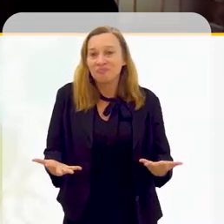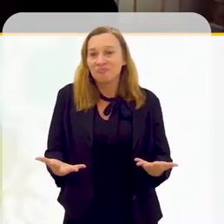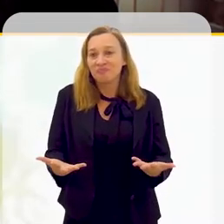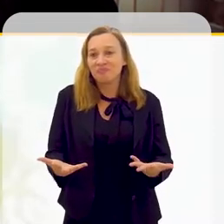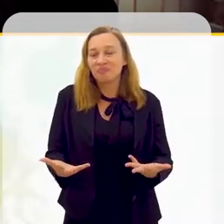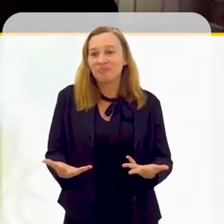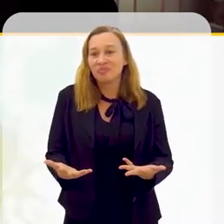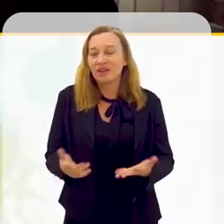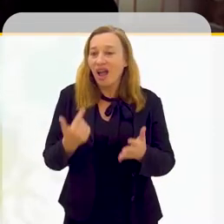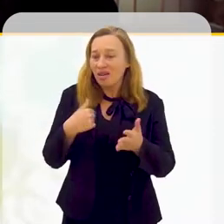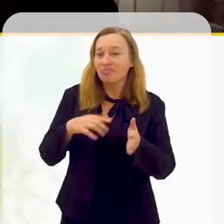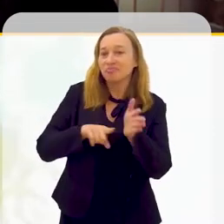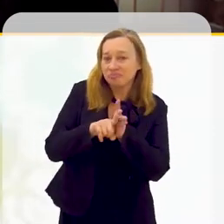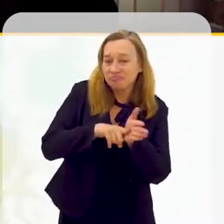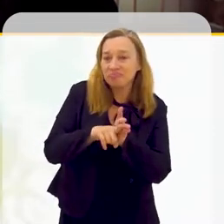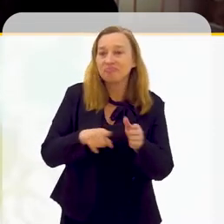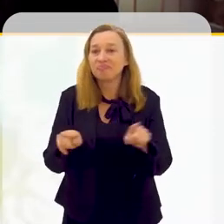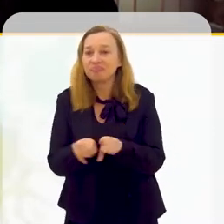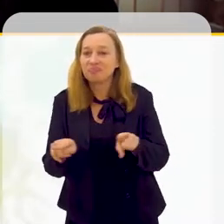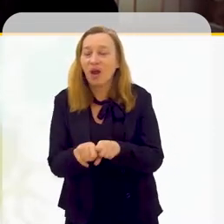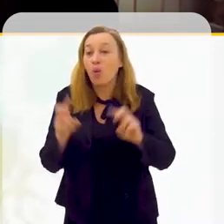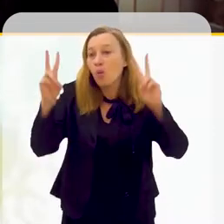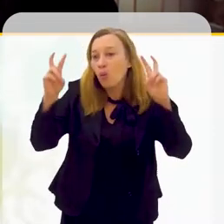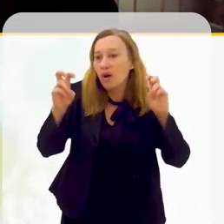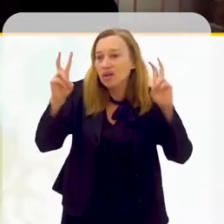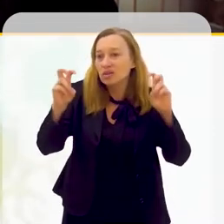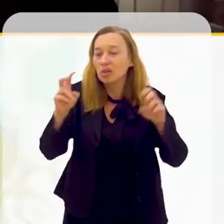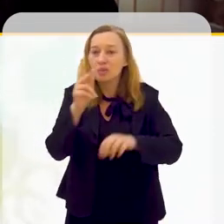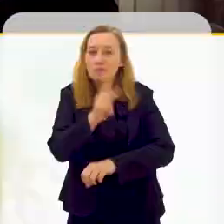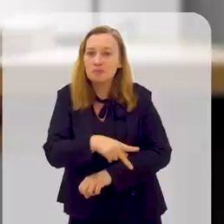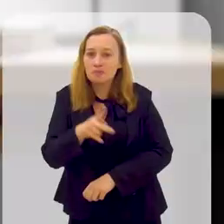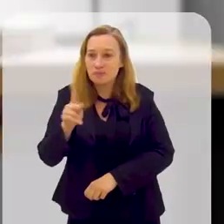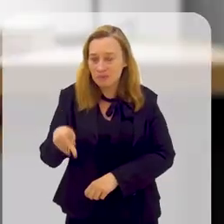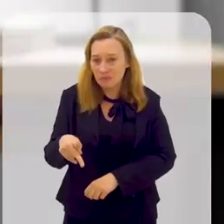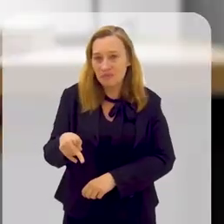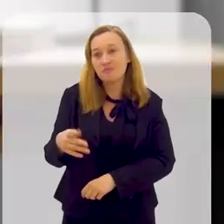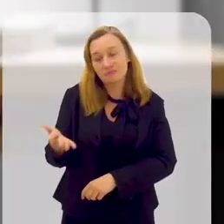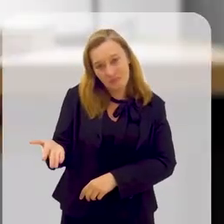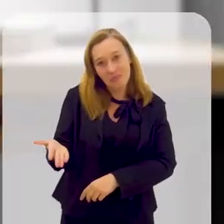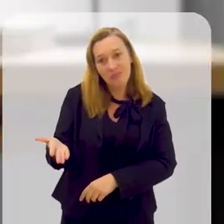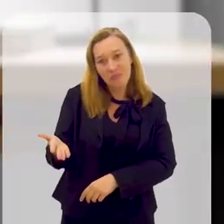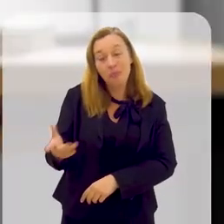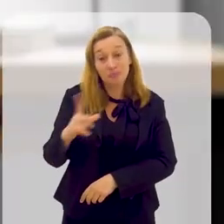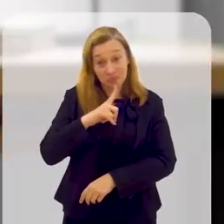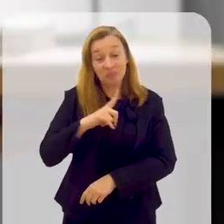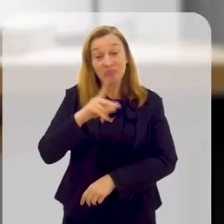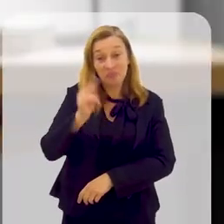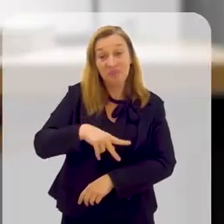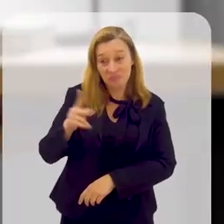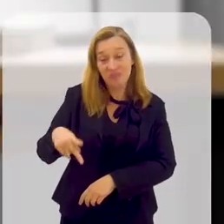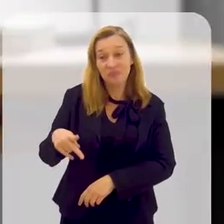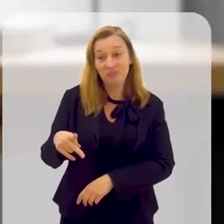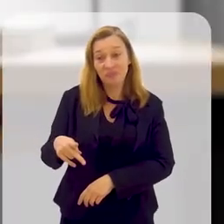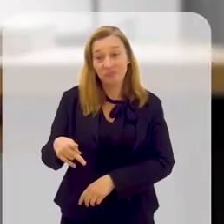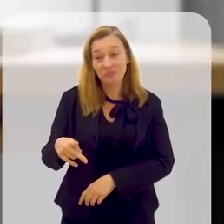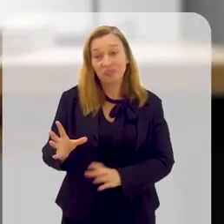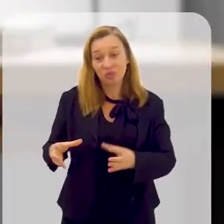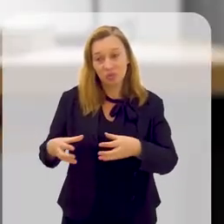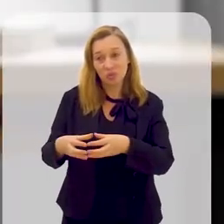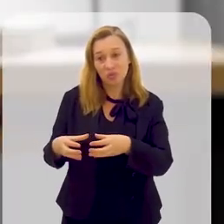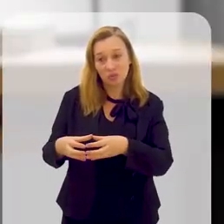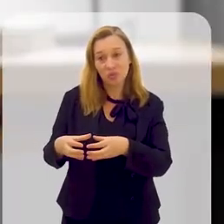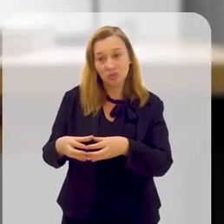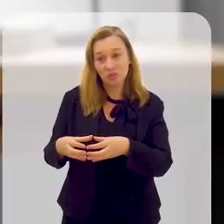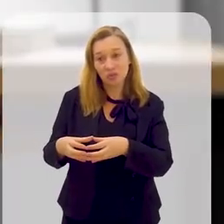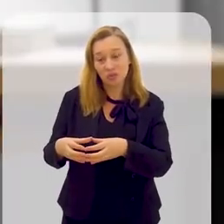que consta também na minha pesquisa a questão de professores né dos ter o quadro